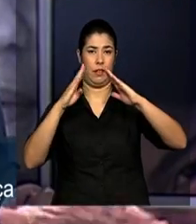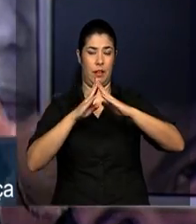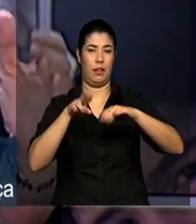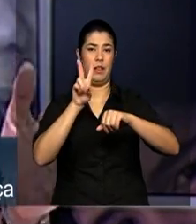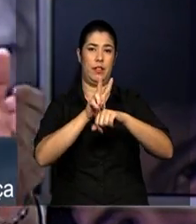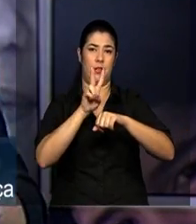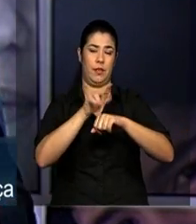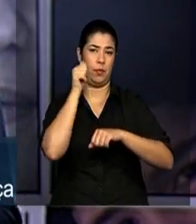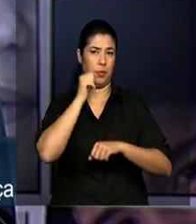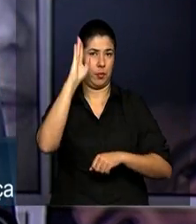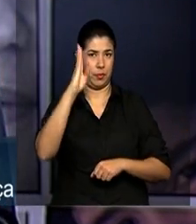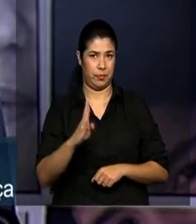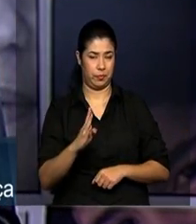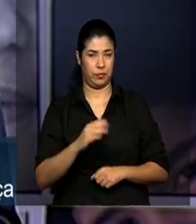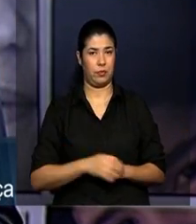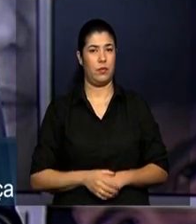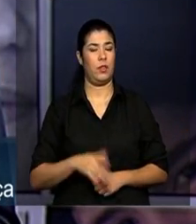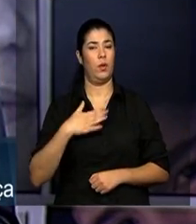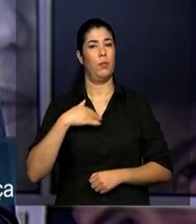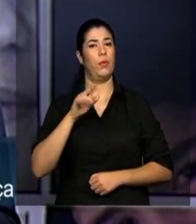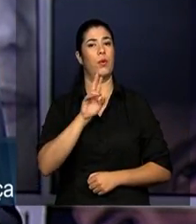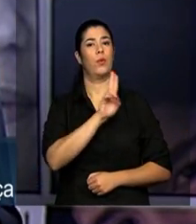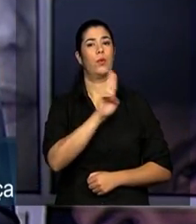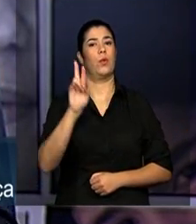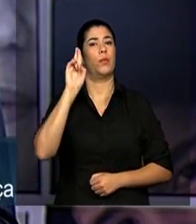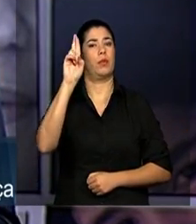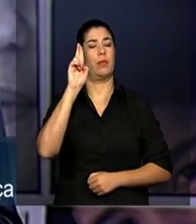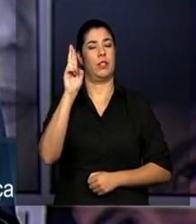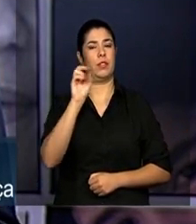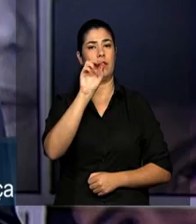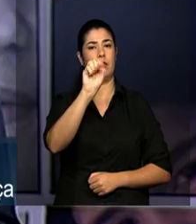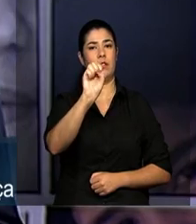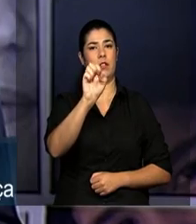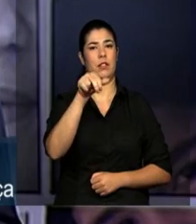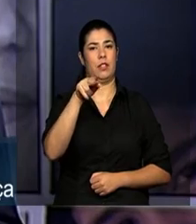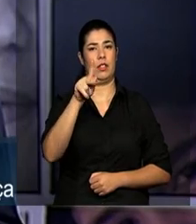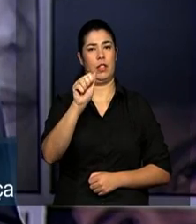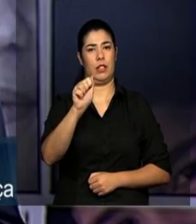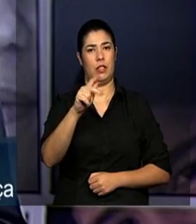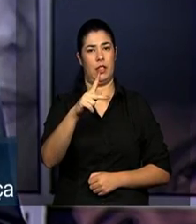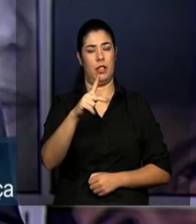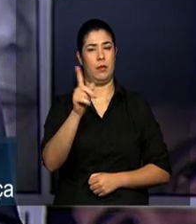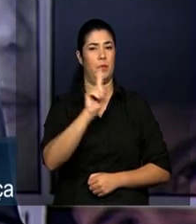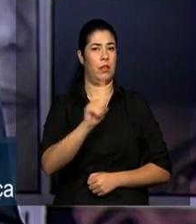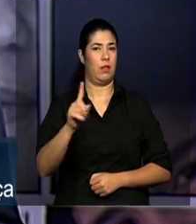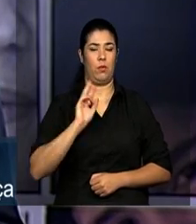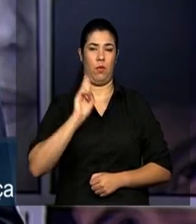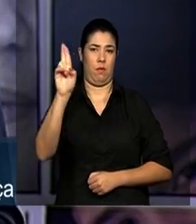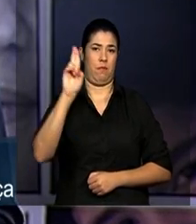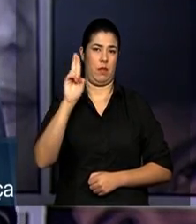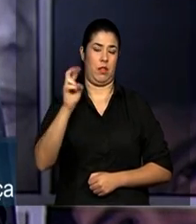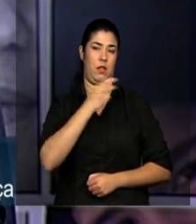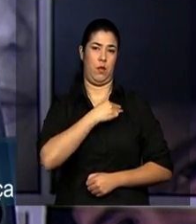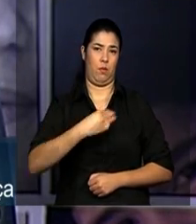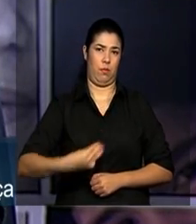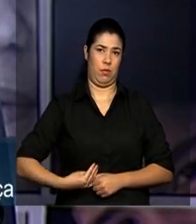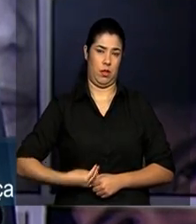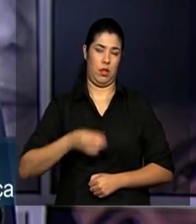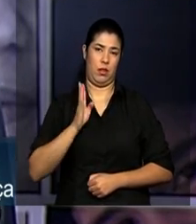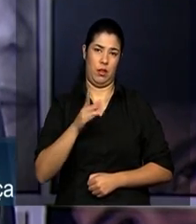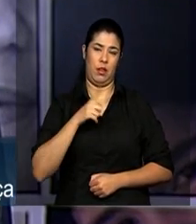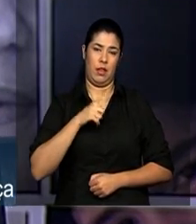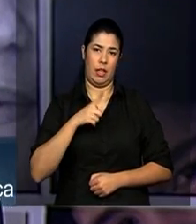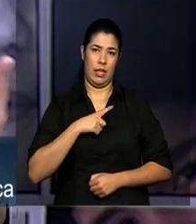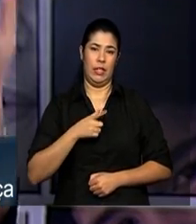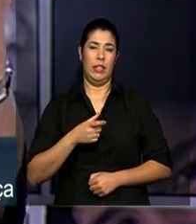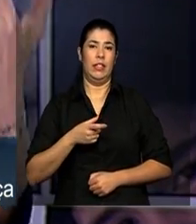e não em nome do ministro José Eduardo Cardoso, porque jamais eu poderia fazer a fala que ele faria aqui. Ele